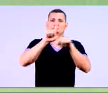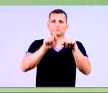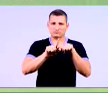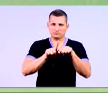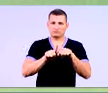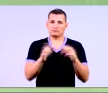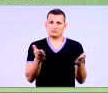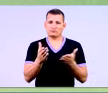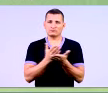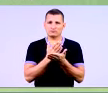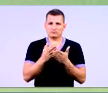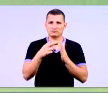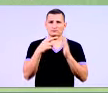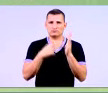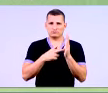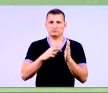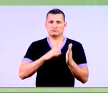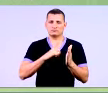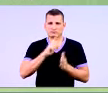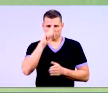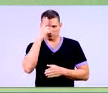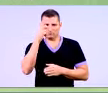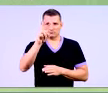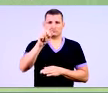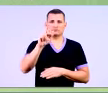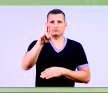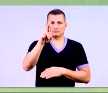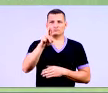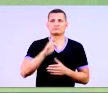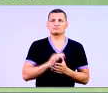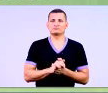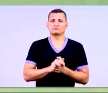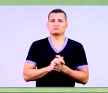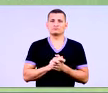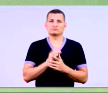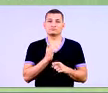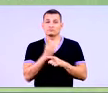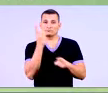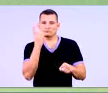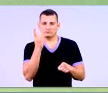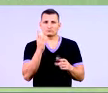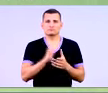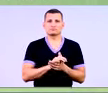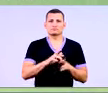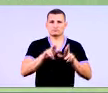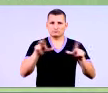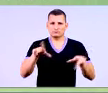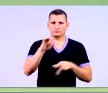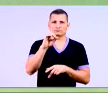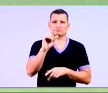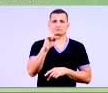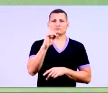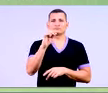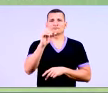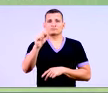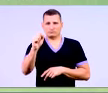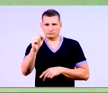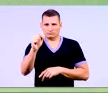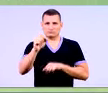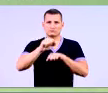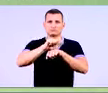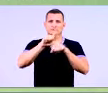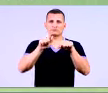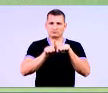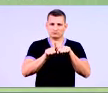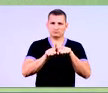temos algumas regras pra criar variáveis identificar os tipos de dados primitivos existentes em algoritmos